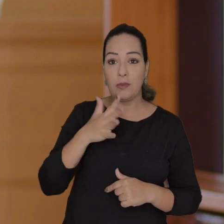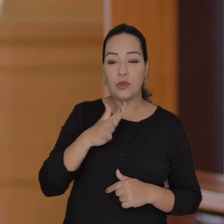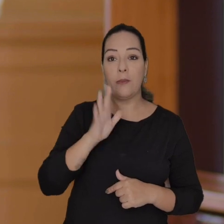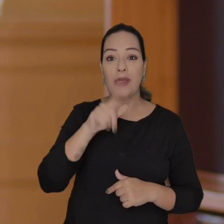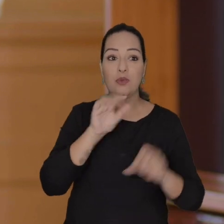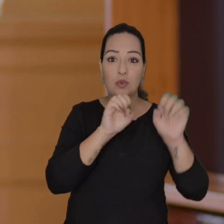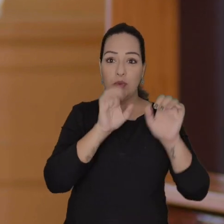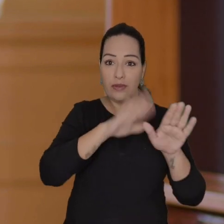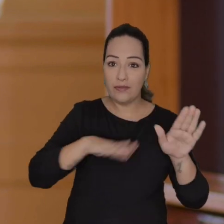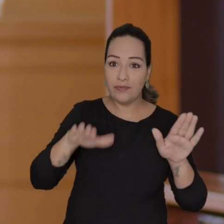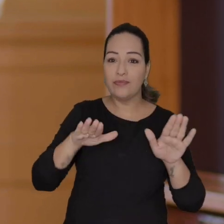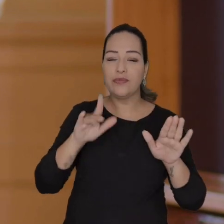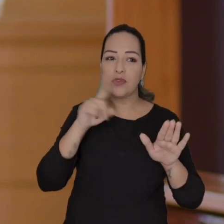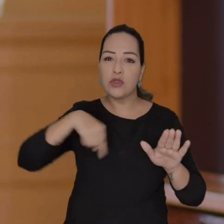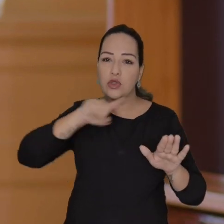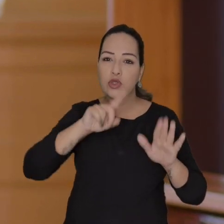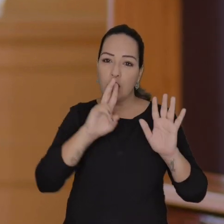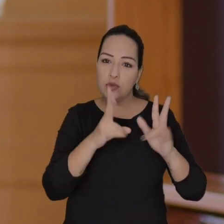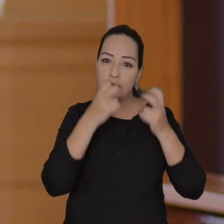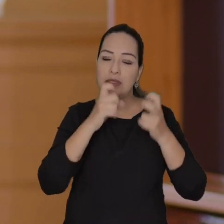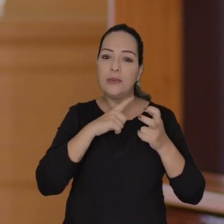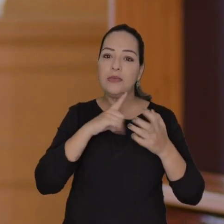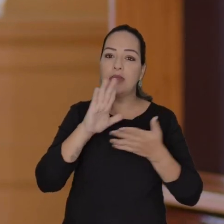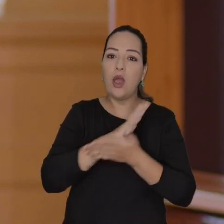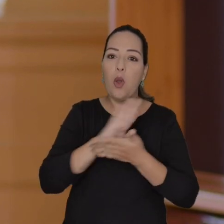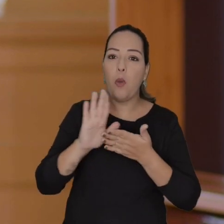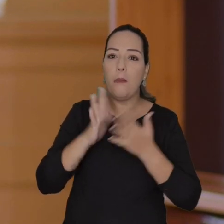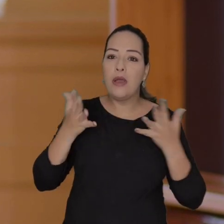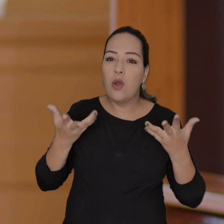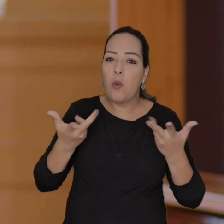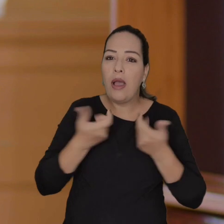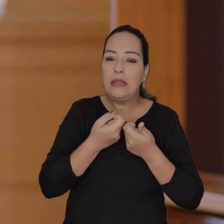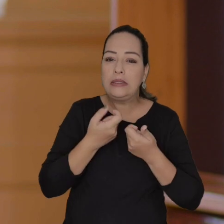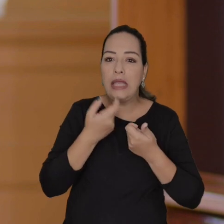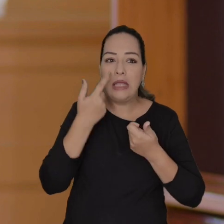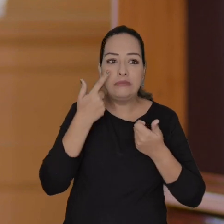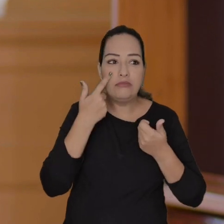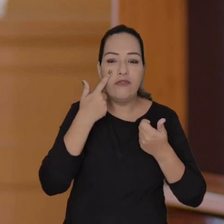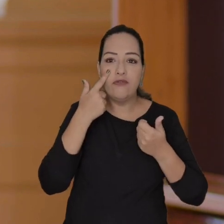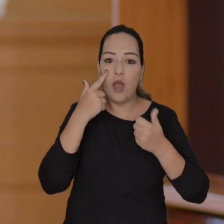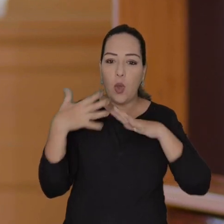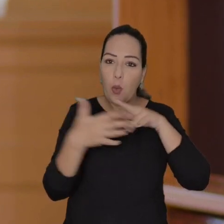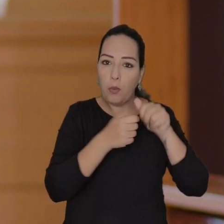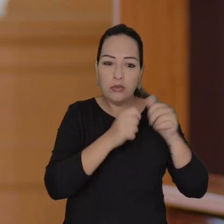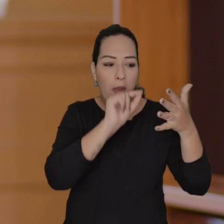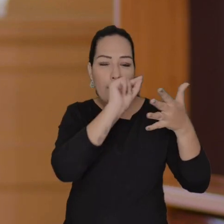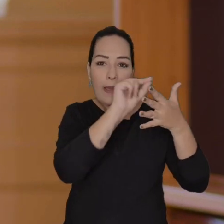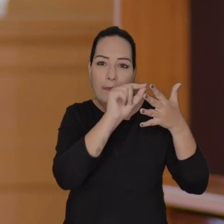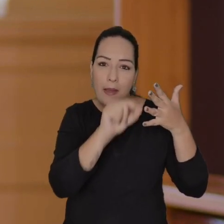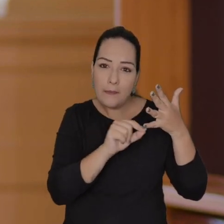ou menos, a gente vê que tem umas qualidades na maneira da criança se relacionar com o mundo que elas